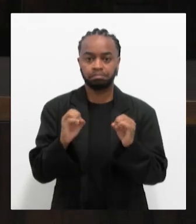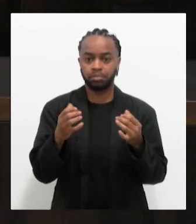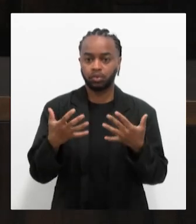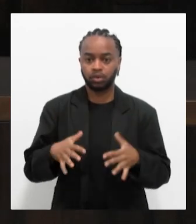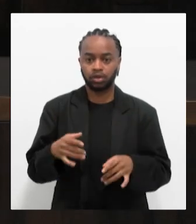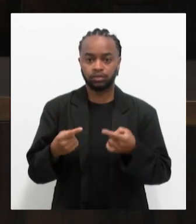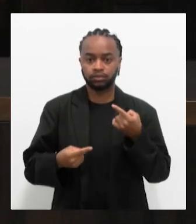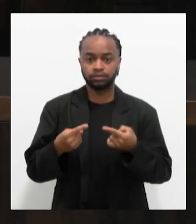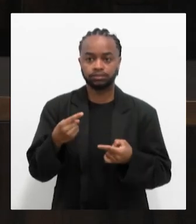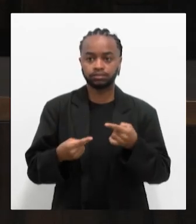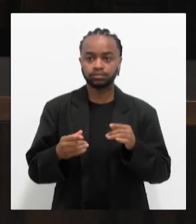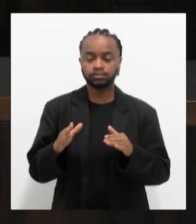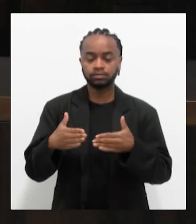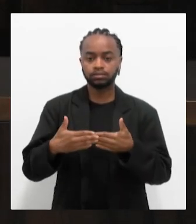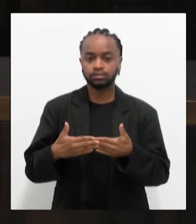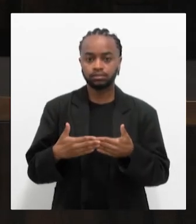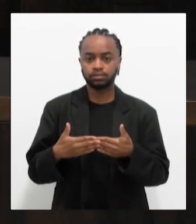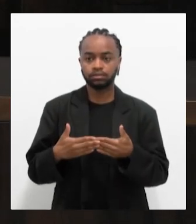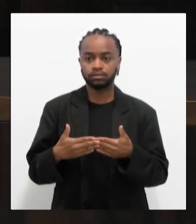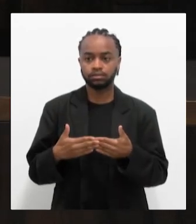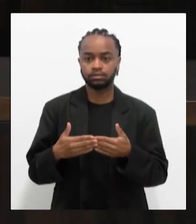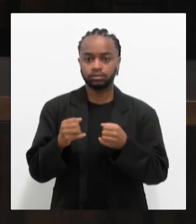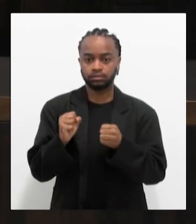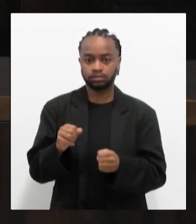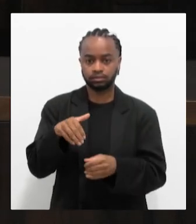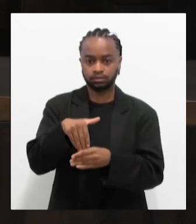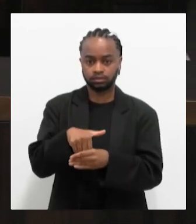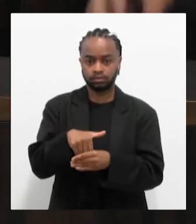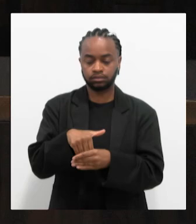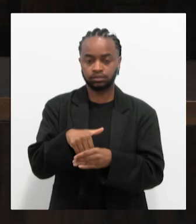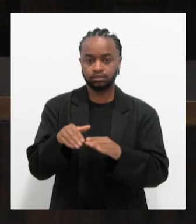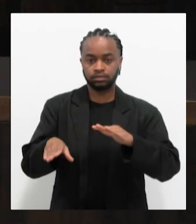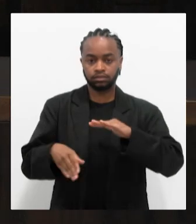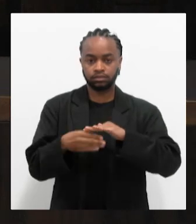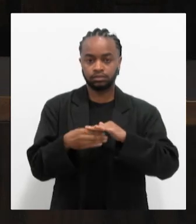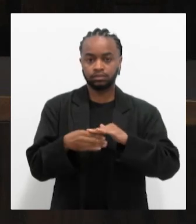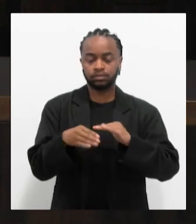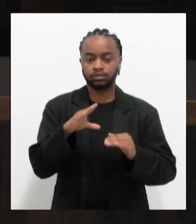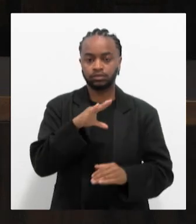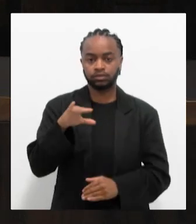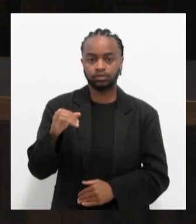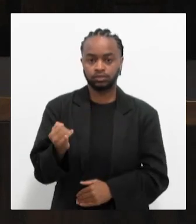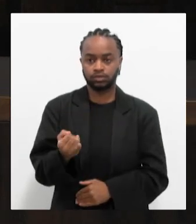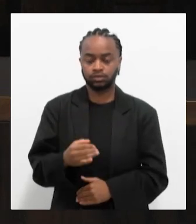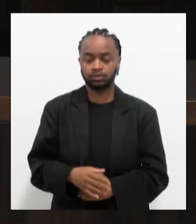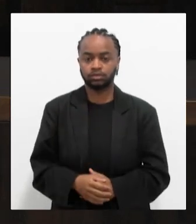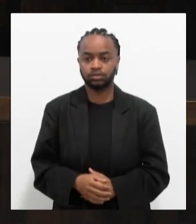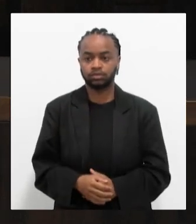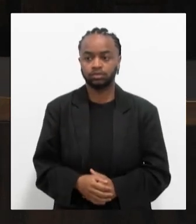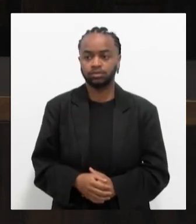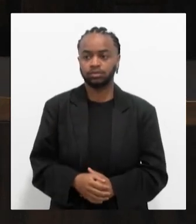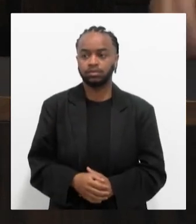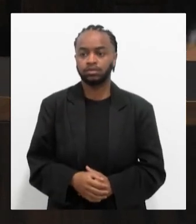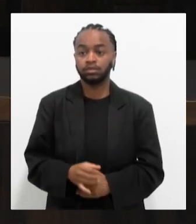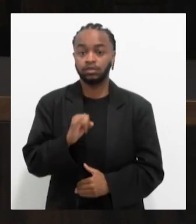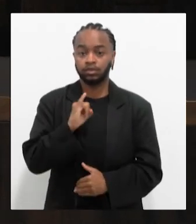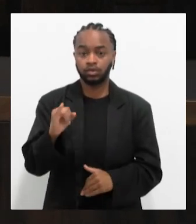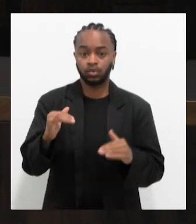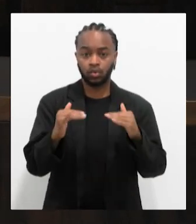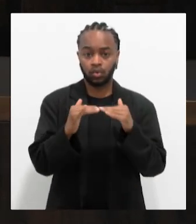quem queira discutir, é encerrada a discussão. Em votação, a emenda da Comissão de Constituição e Justiça. Os